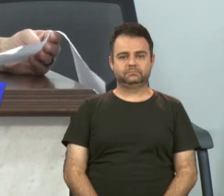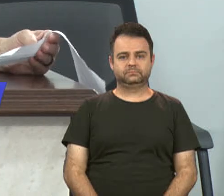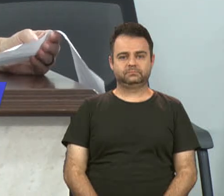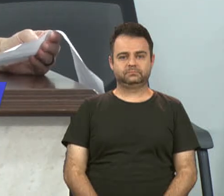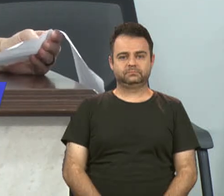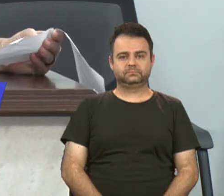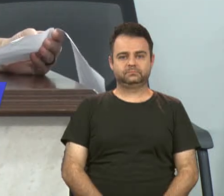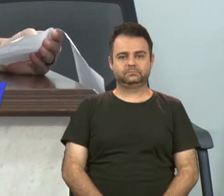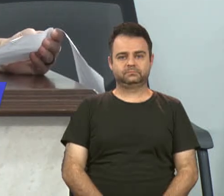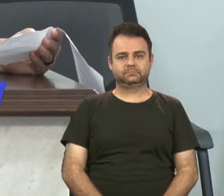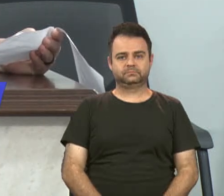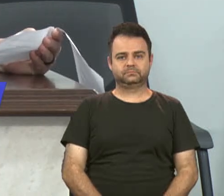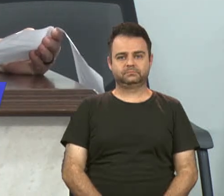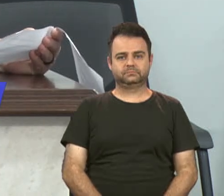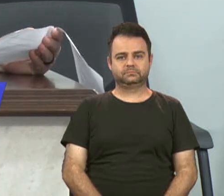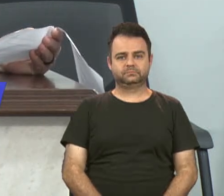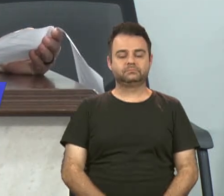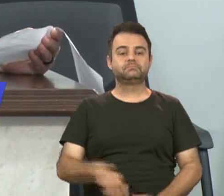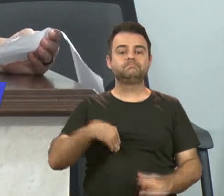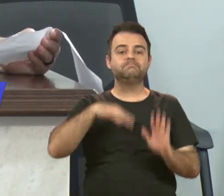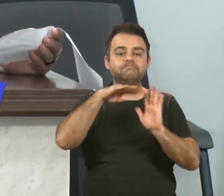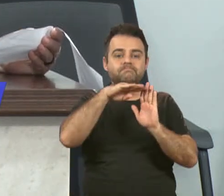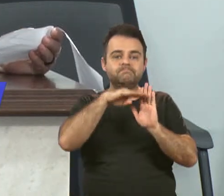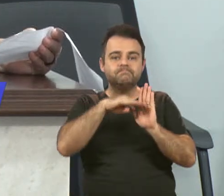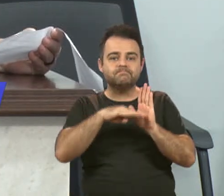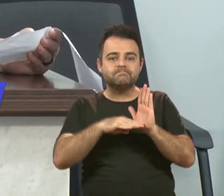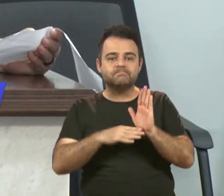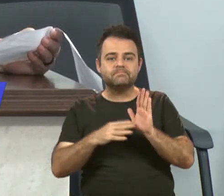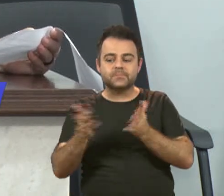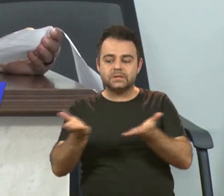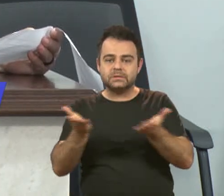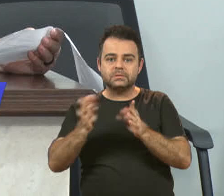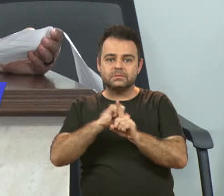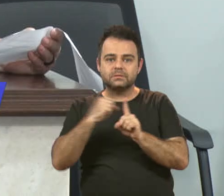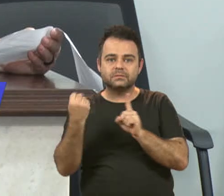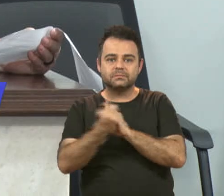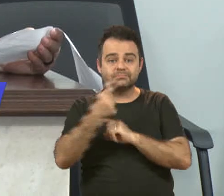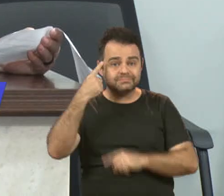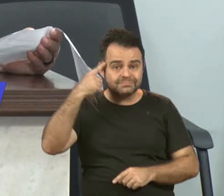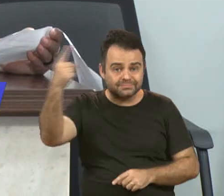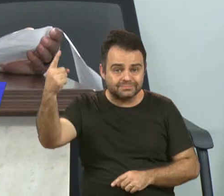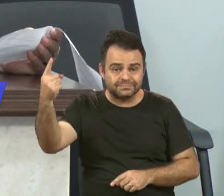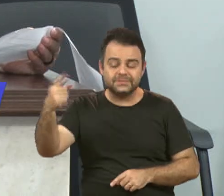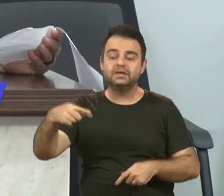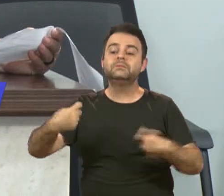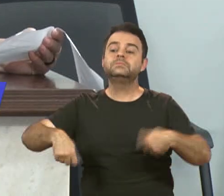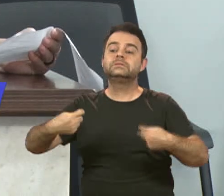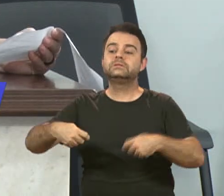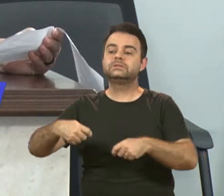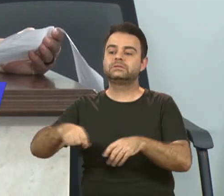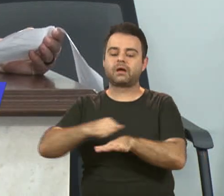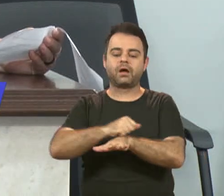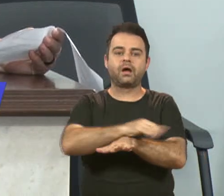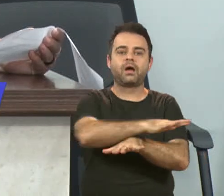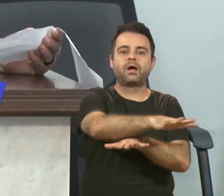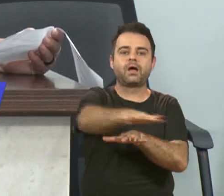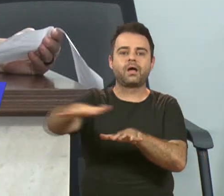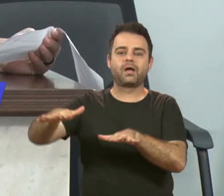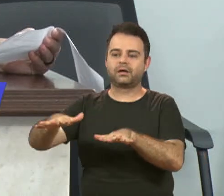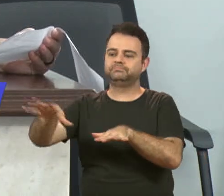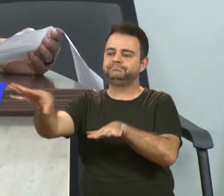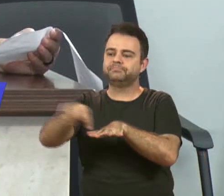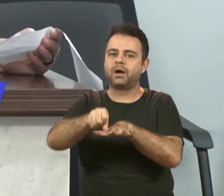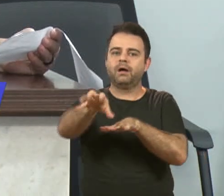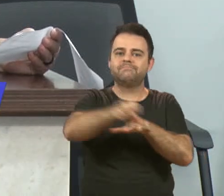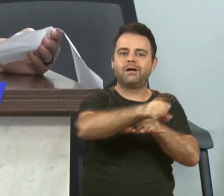Integrar as políticas públicas. Lembra, Pedro, quantos anos a gente fala da rede integrada? Da integração dos serviços, da política